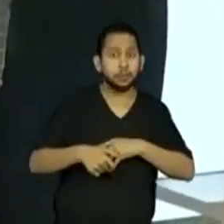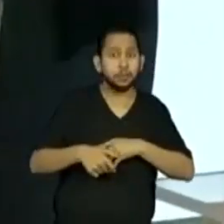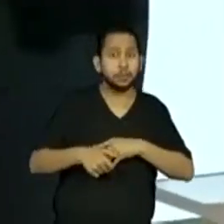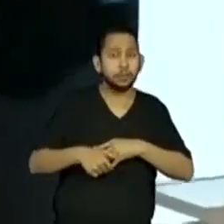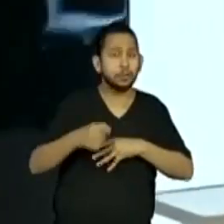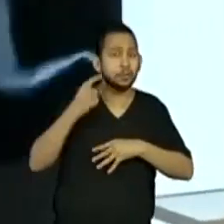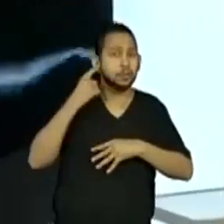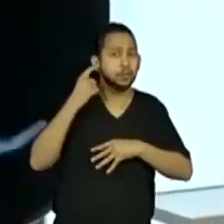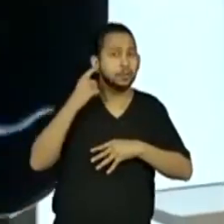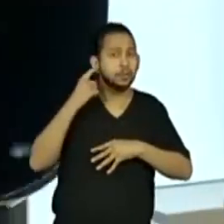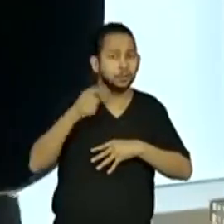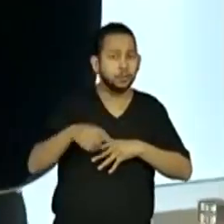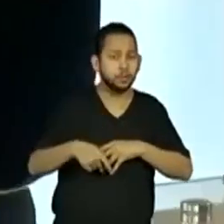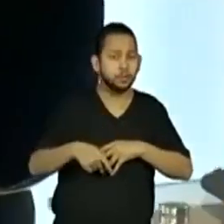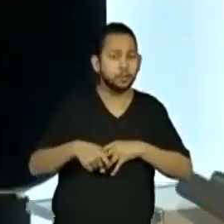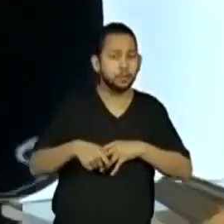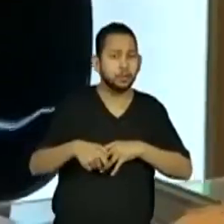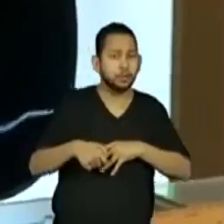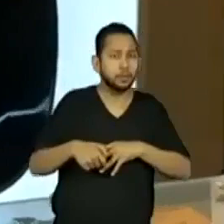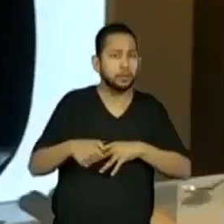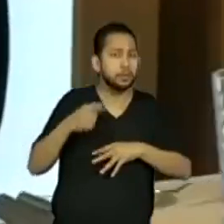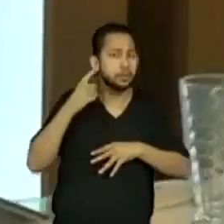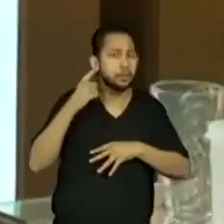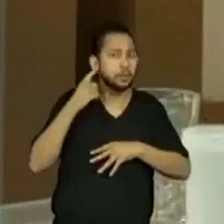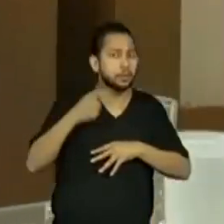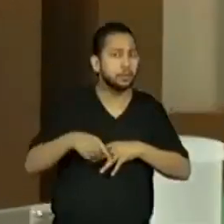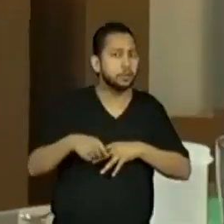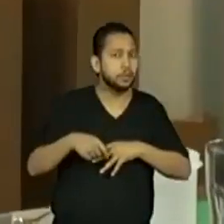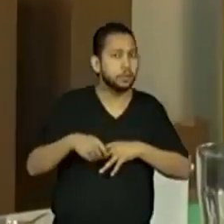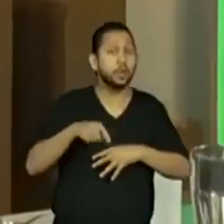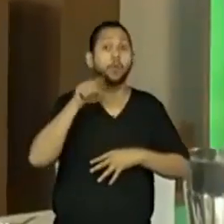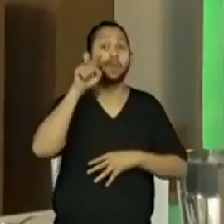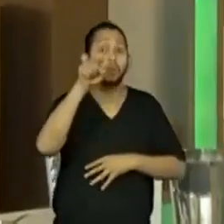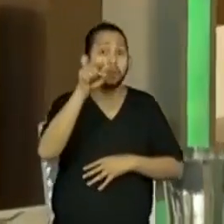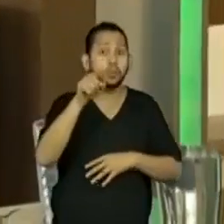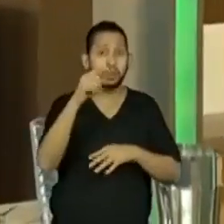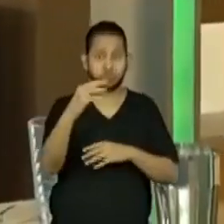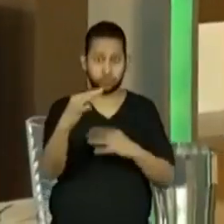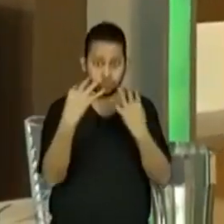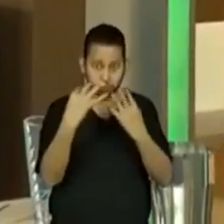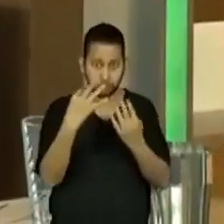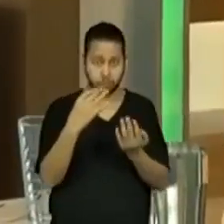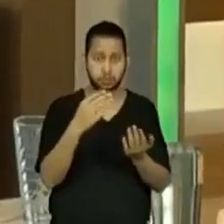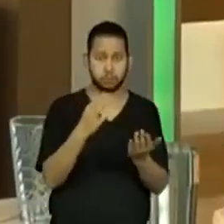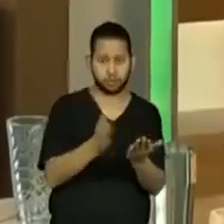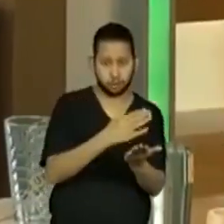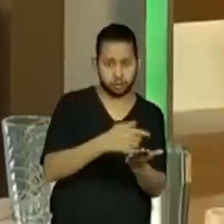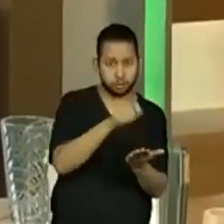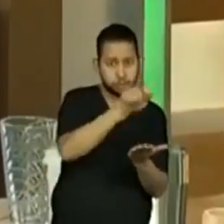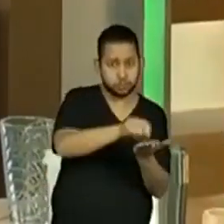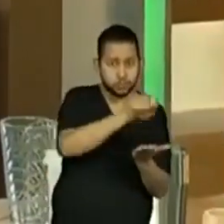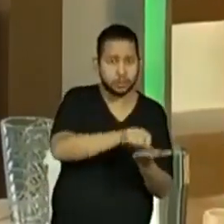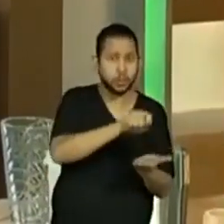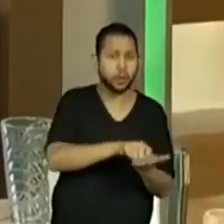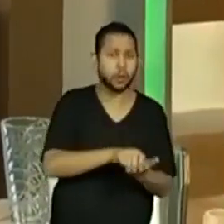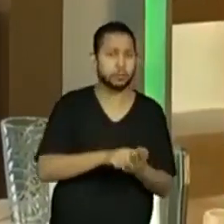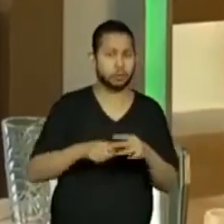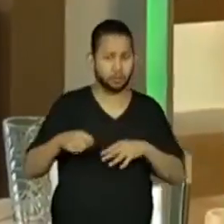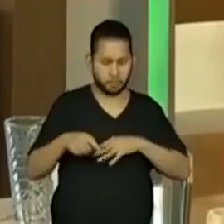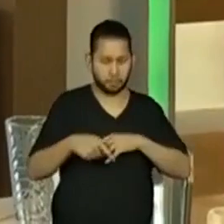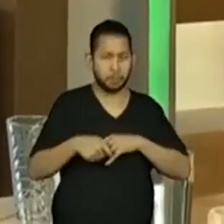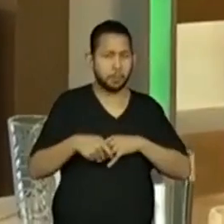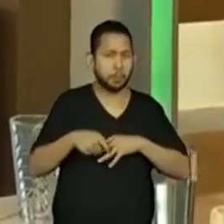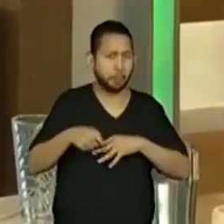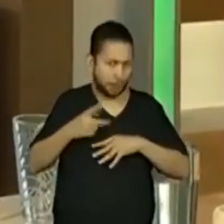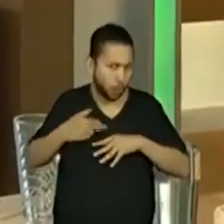casa assistindo, vai anotar lá no seu caderno, se os sons são iguais ou diferentes. Então,